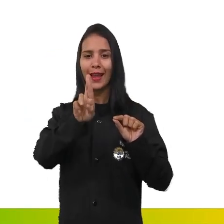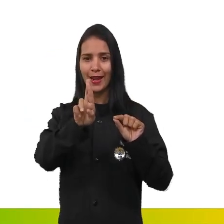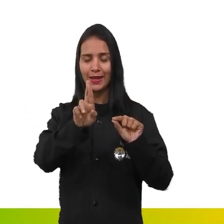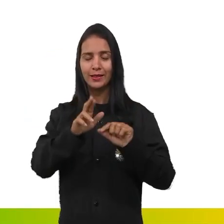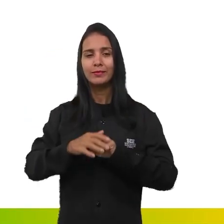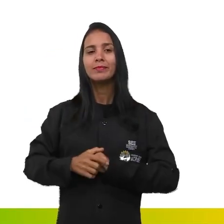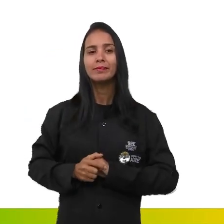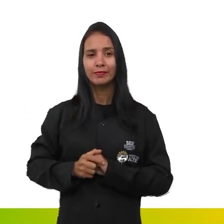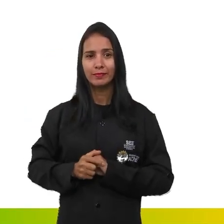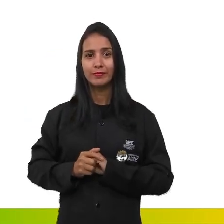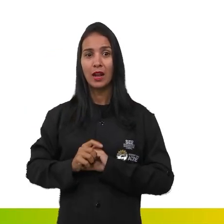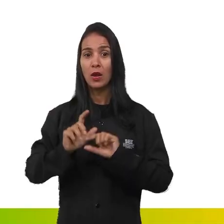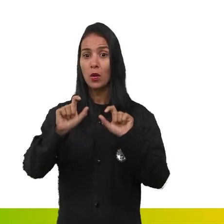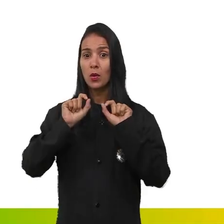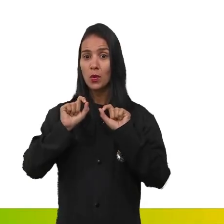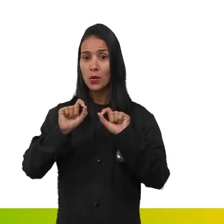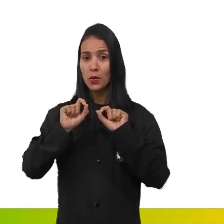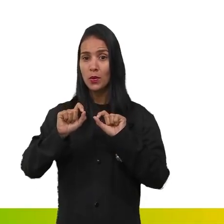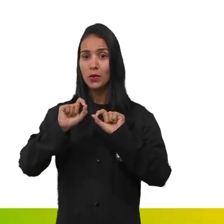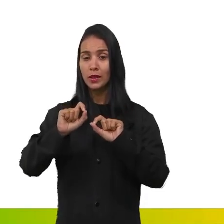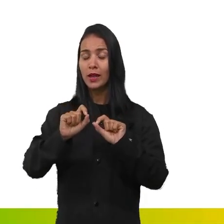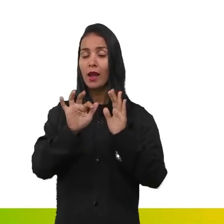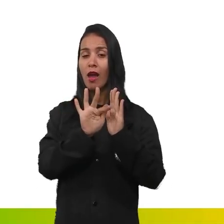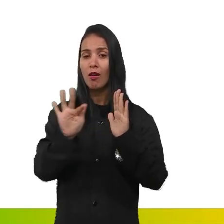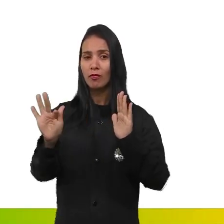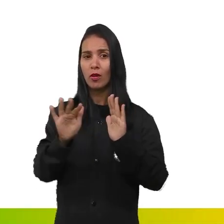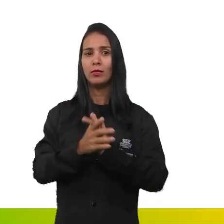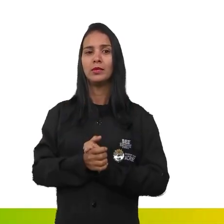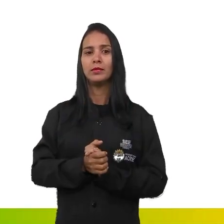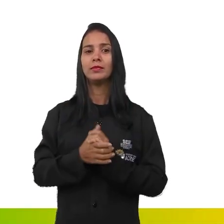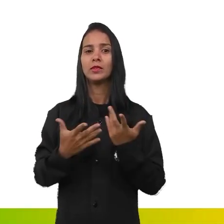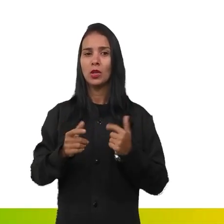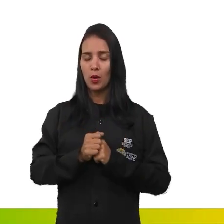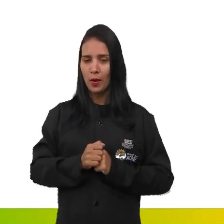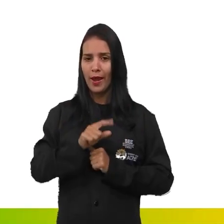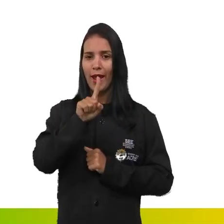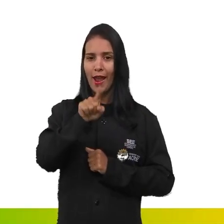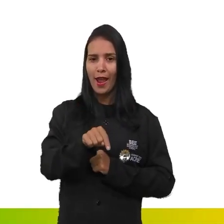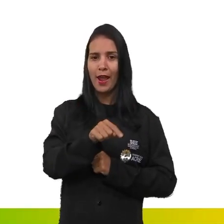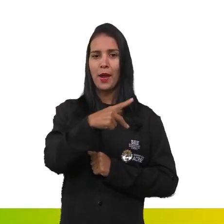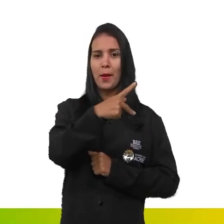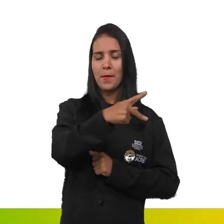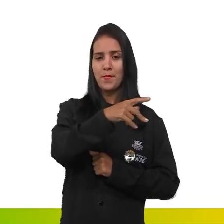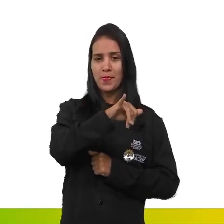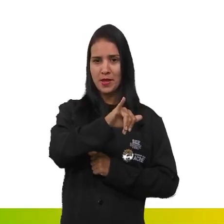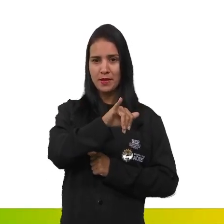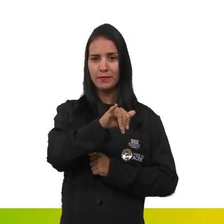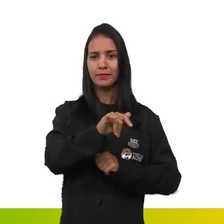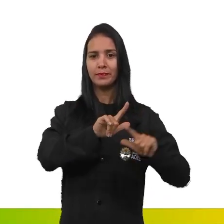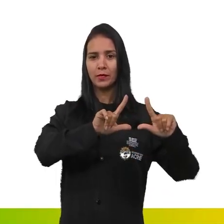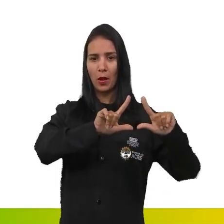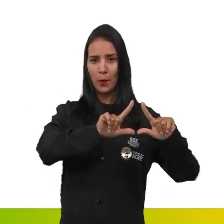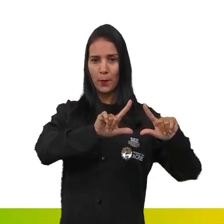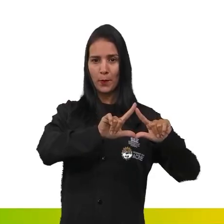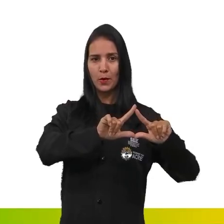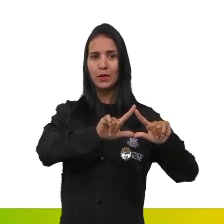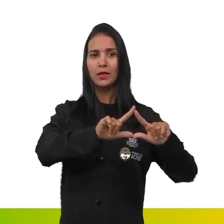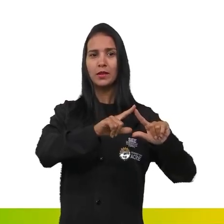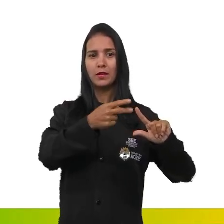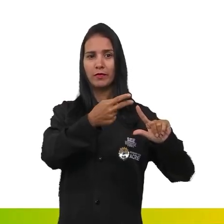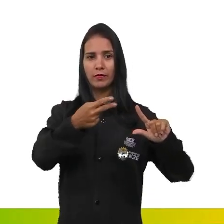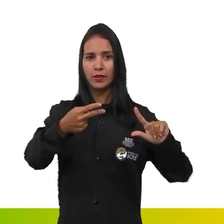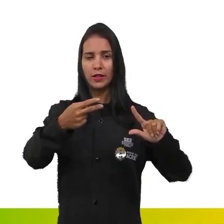por π vezes R ao quadrado. Isso é uma coisa que nós sabemos. Sendo